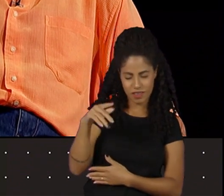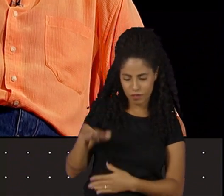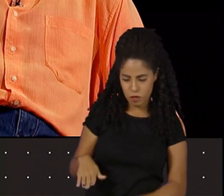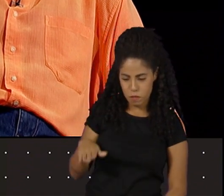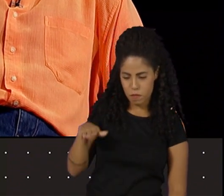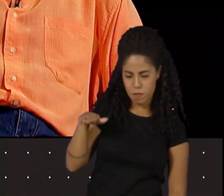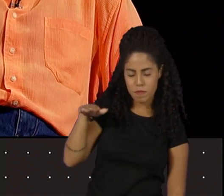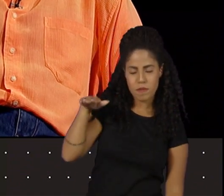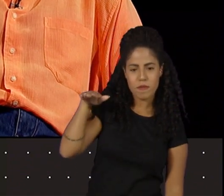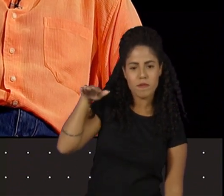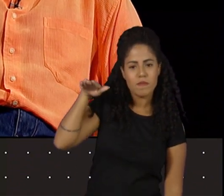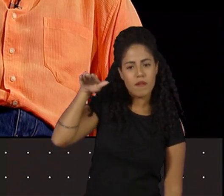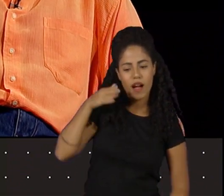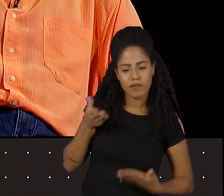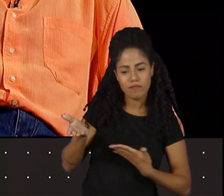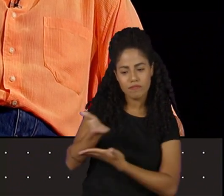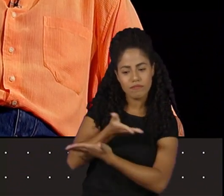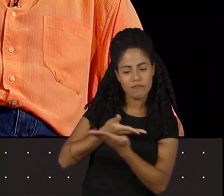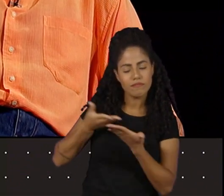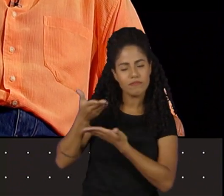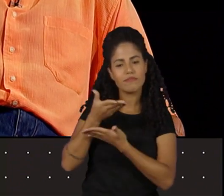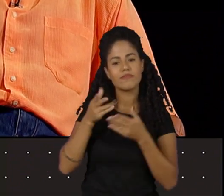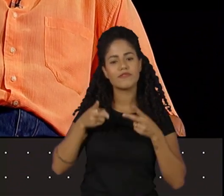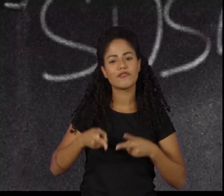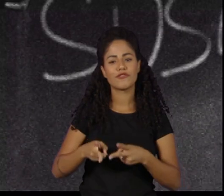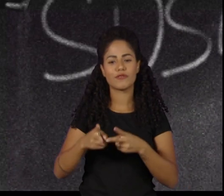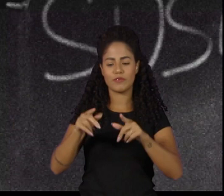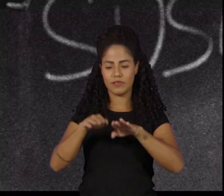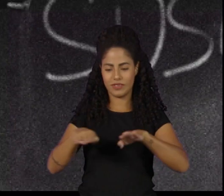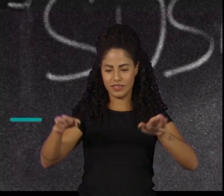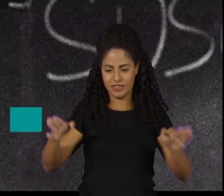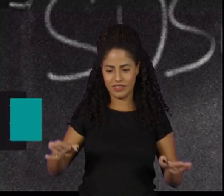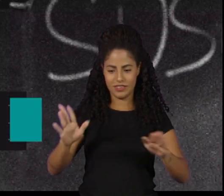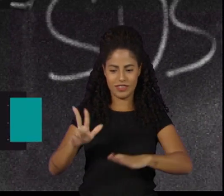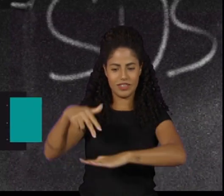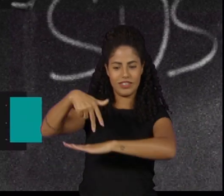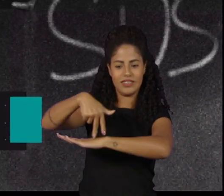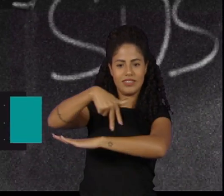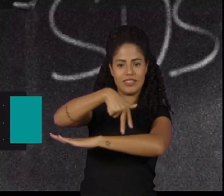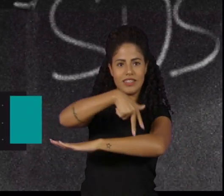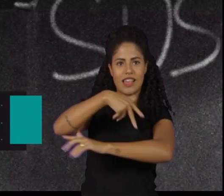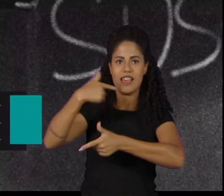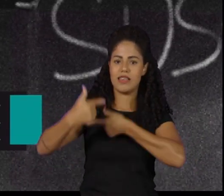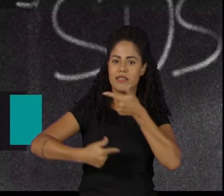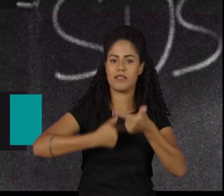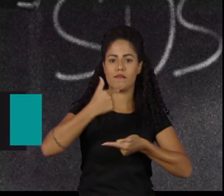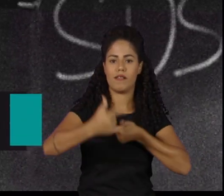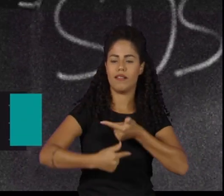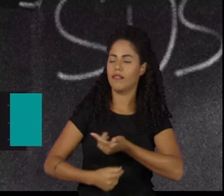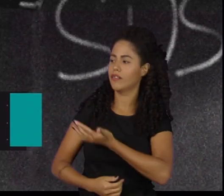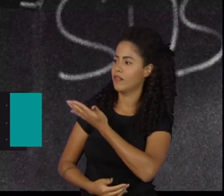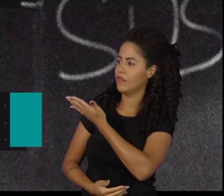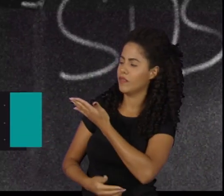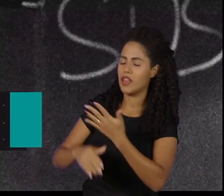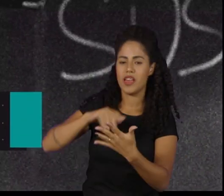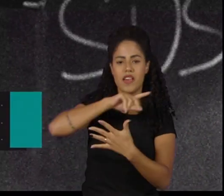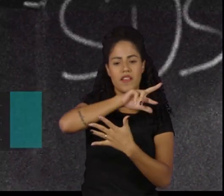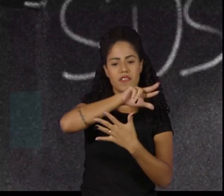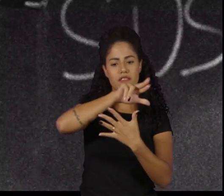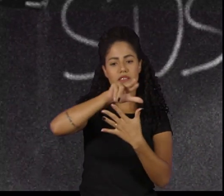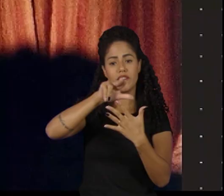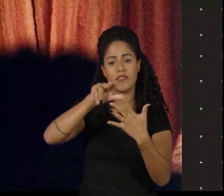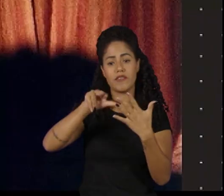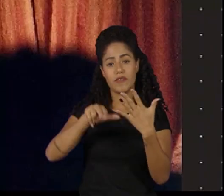uma honra compartilhar o palco com você algumas vezes, como em Jogos na Hora da Sesta. O Amante de